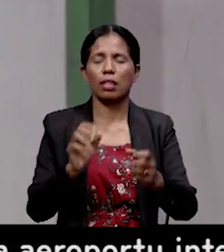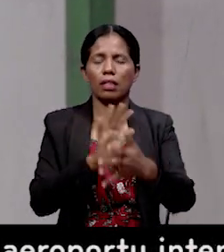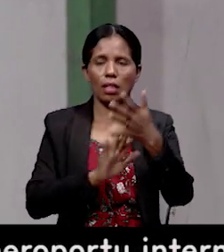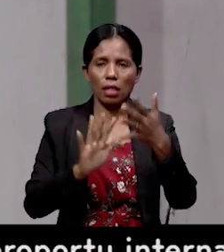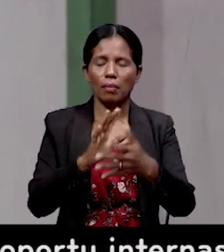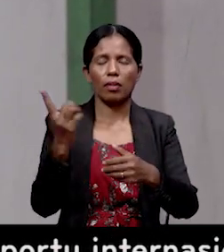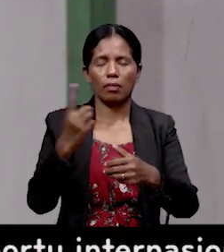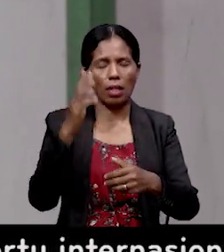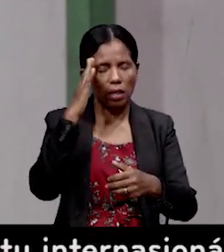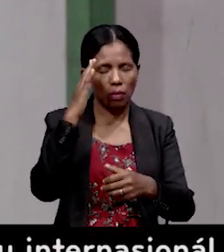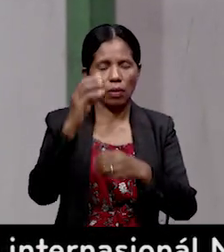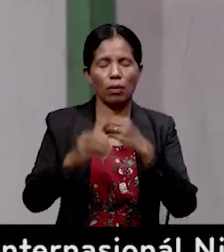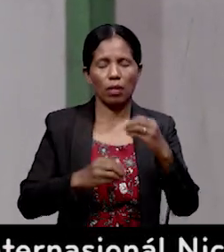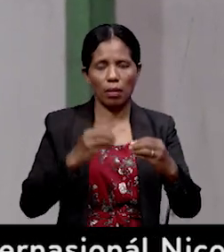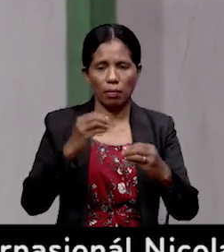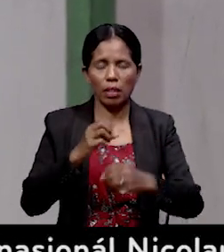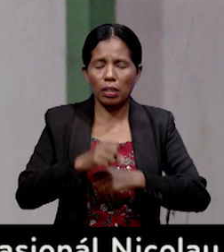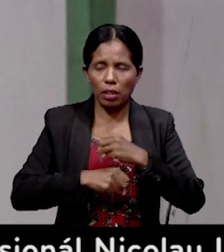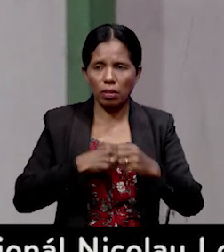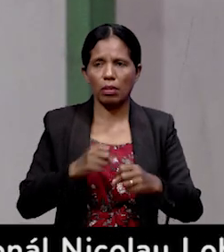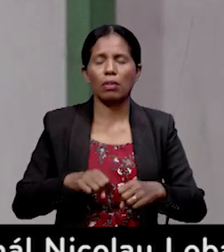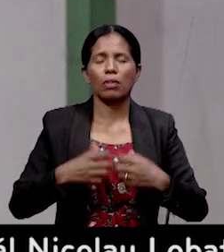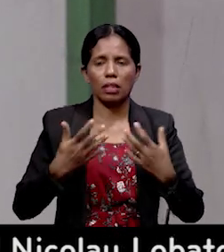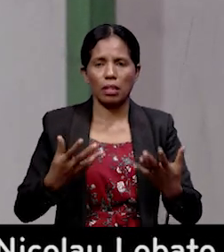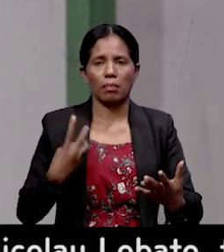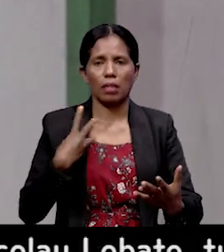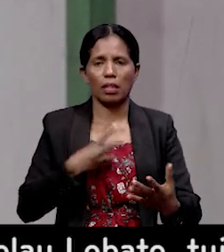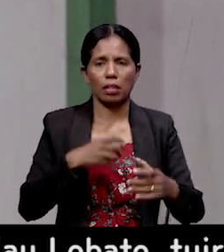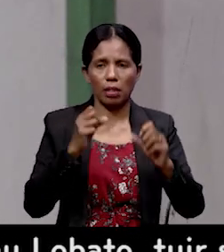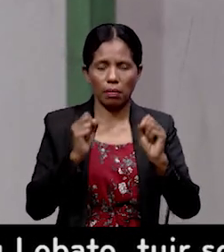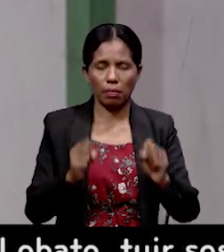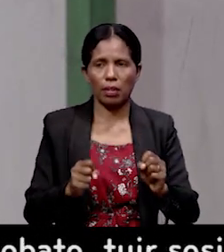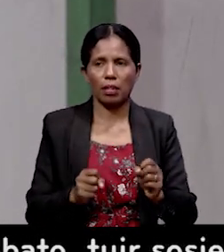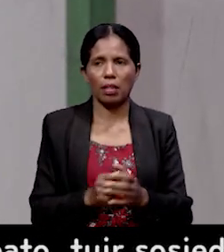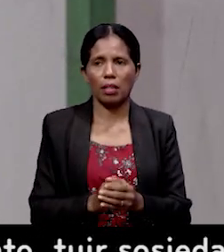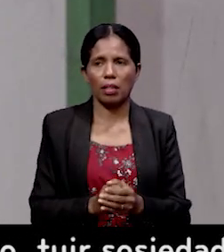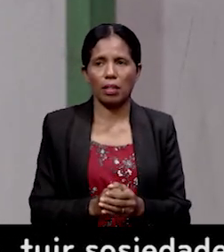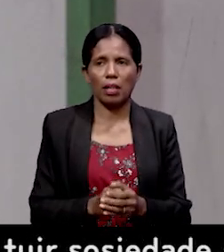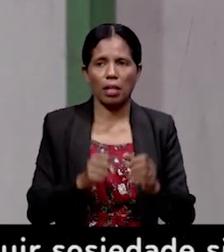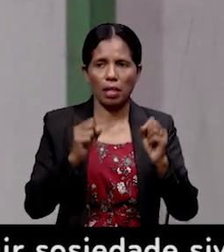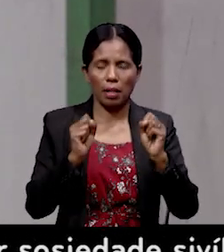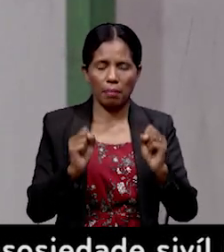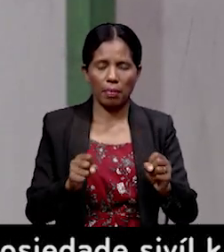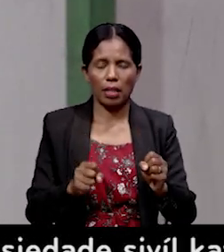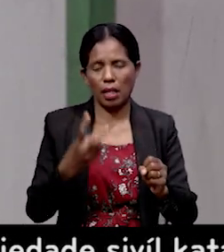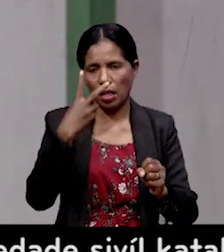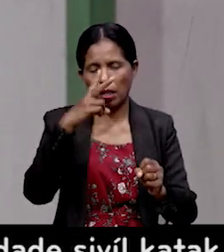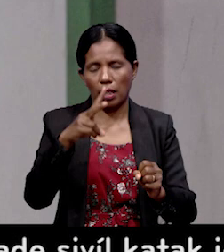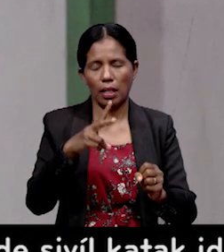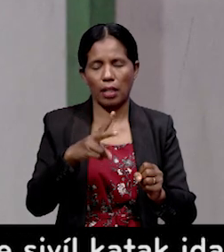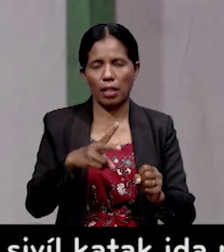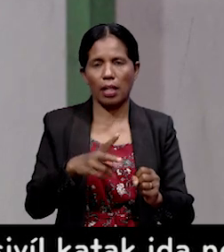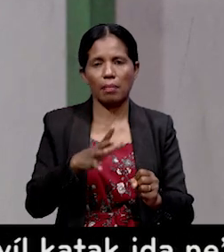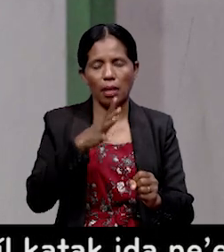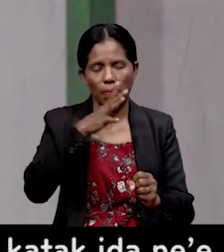kono ba sofrimento ide ne det ka we sama ke ite bele bahasa indonesia dia me maknai ite ne inan aman sira ite ne